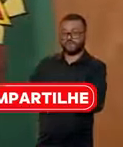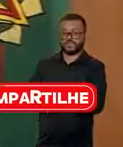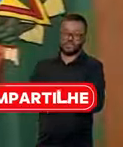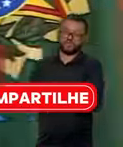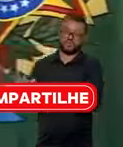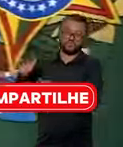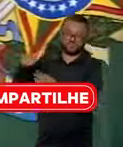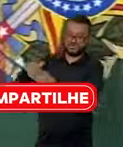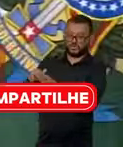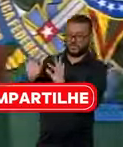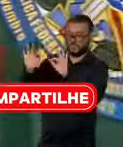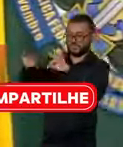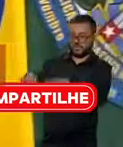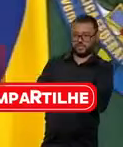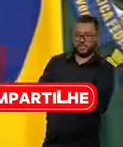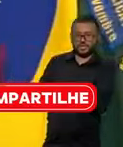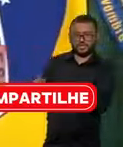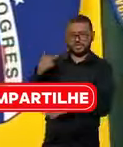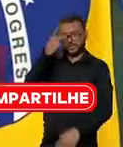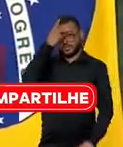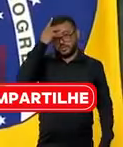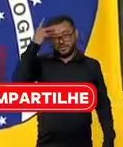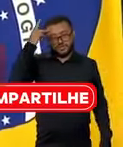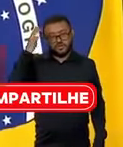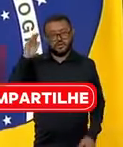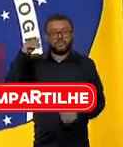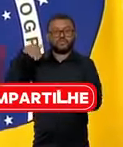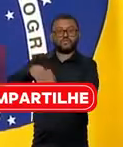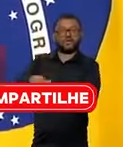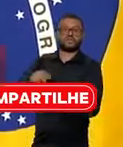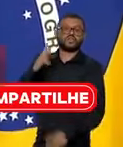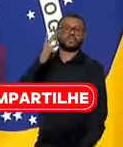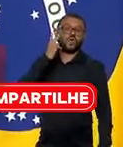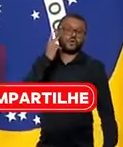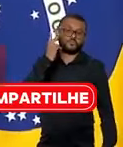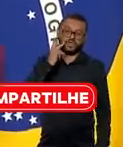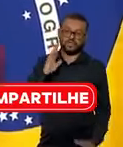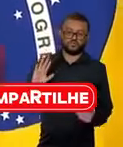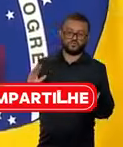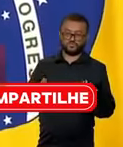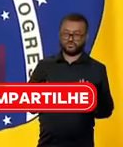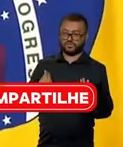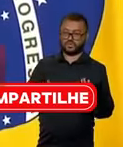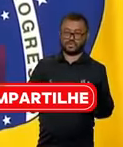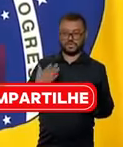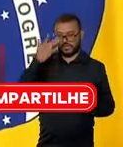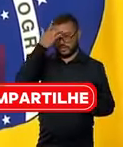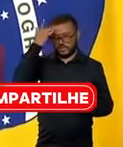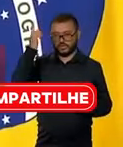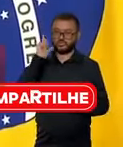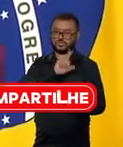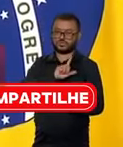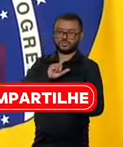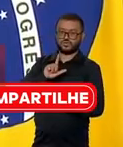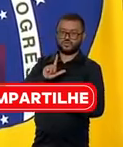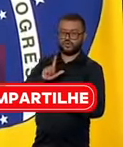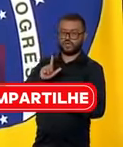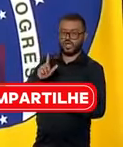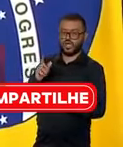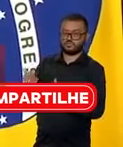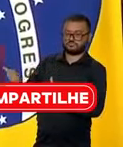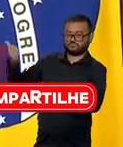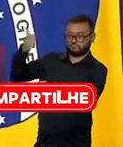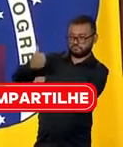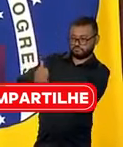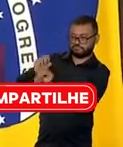essas eleições, as pessoas voltem à normalidade. Ou seja, quem ganhou toma posse e governa,